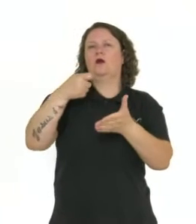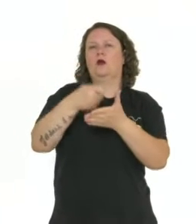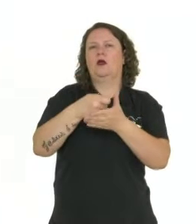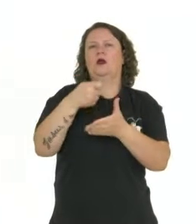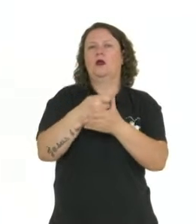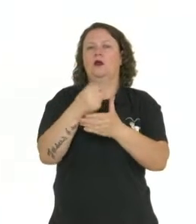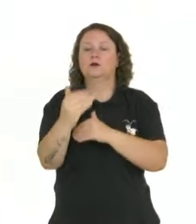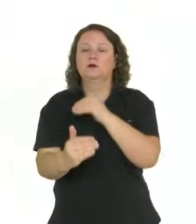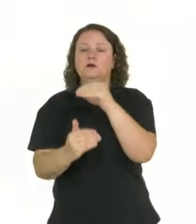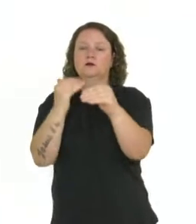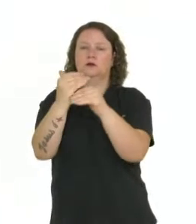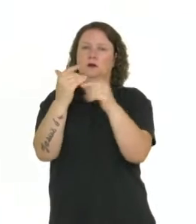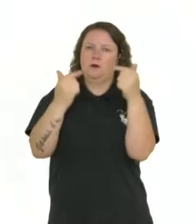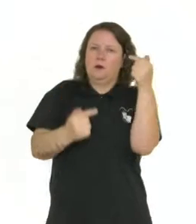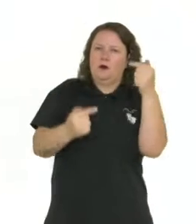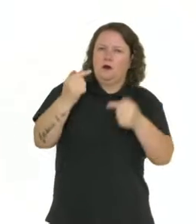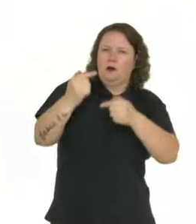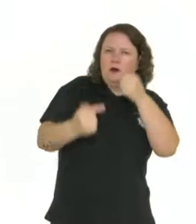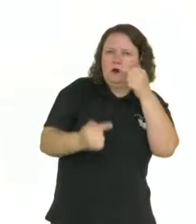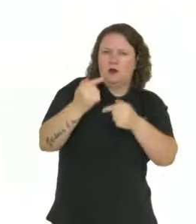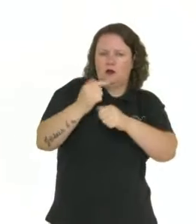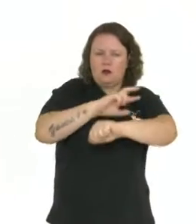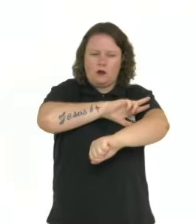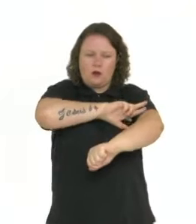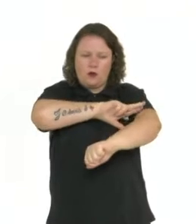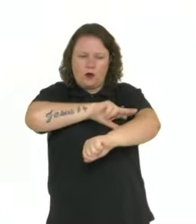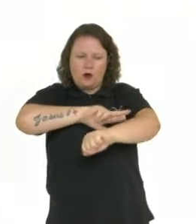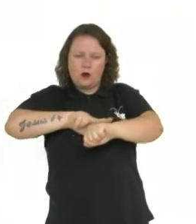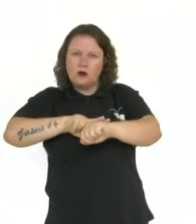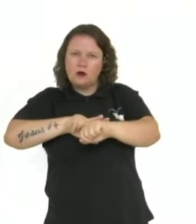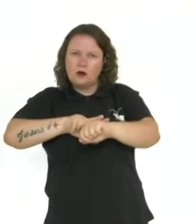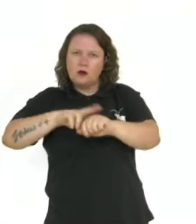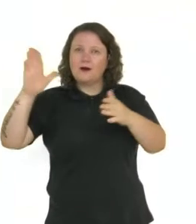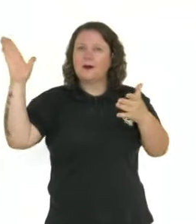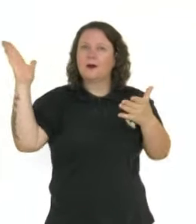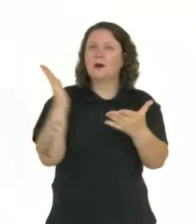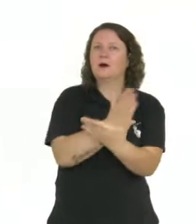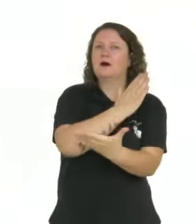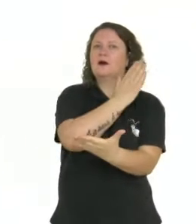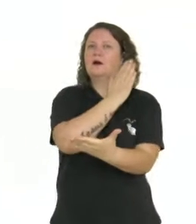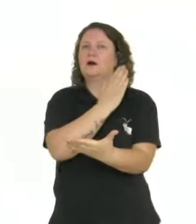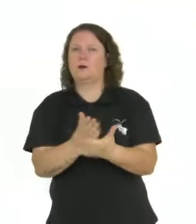desenvolvimento político das raças de forma separada,